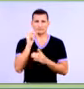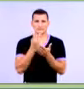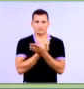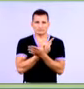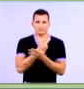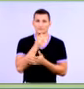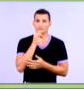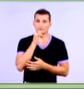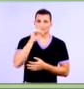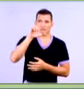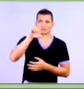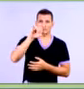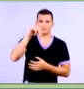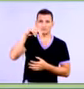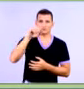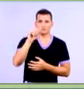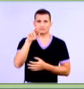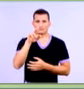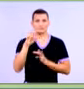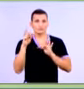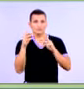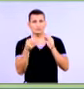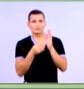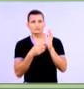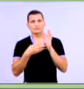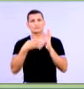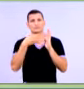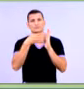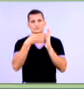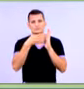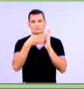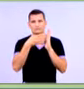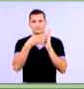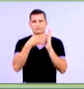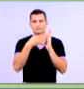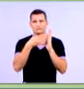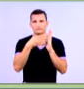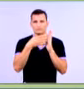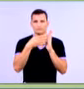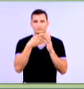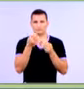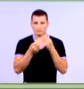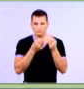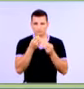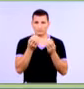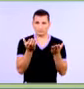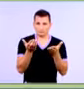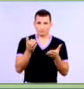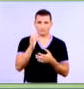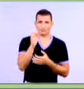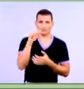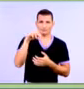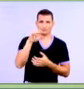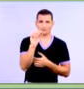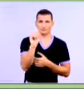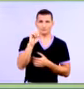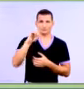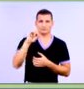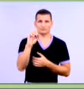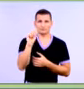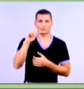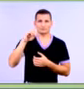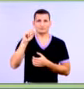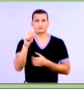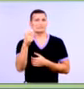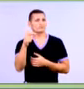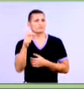fosse linear, todo mundo teria que dar um passinho. Como eu estou trabalhando com a encadeada, eu não tenho aquele problema